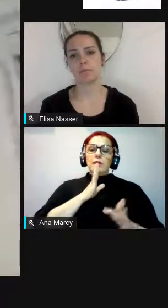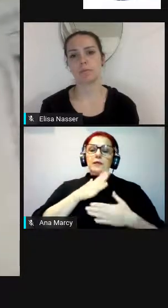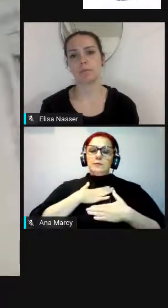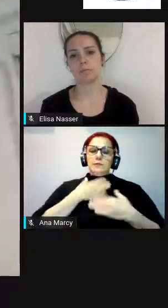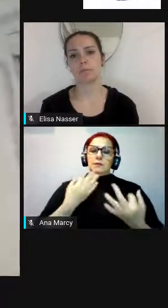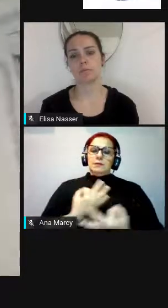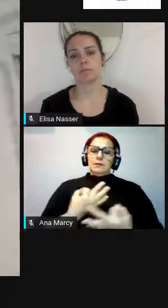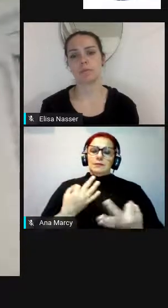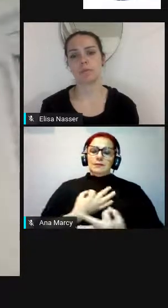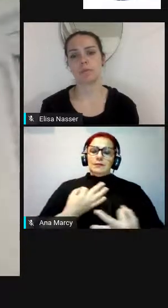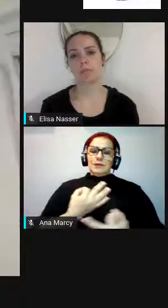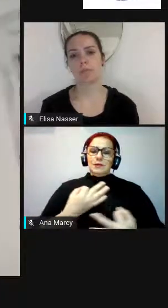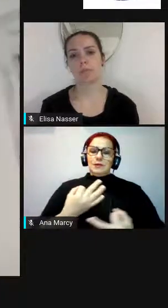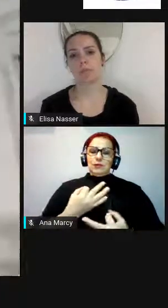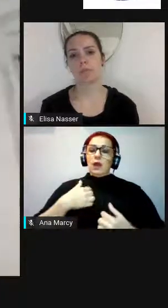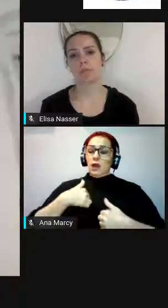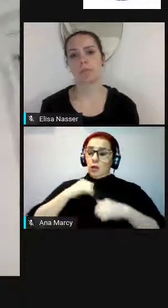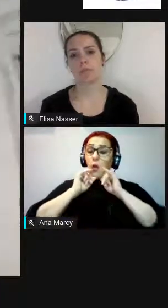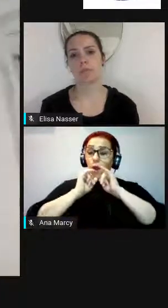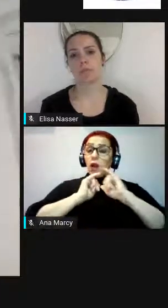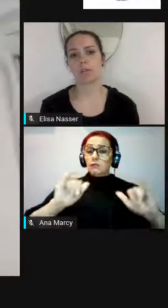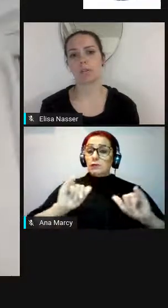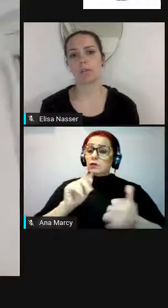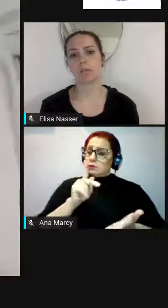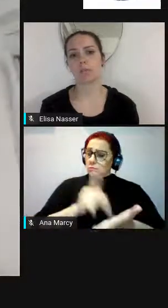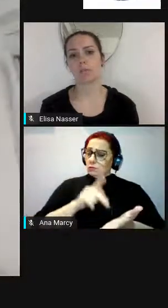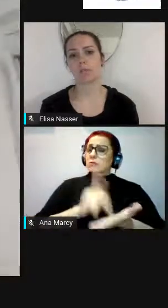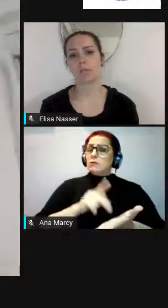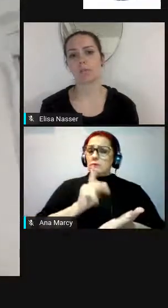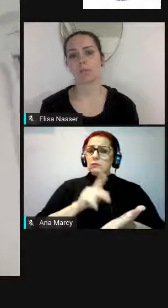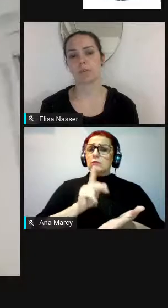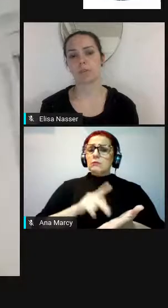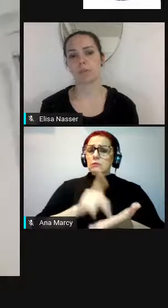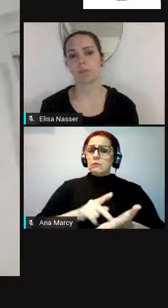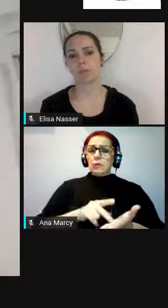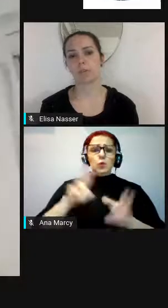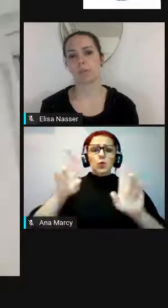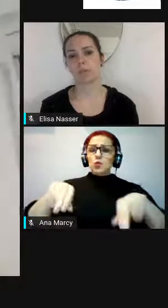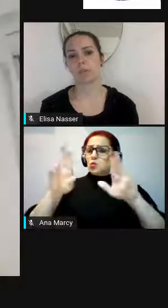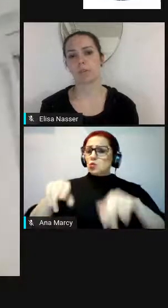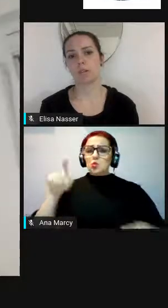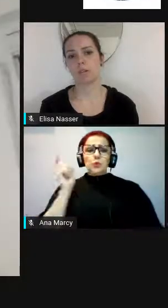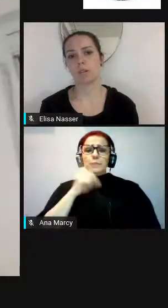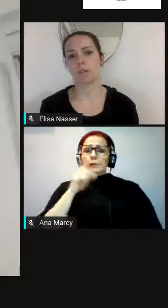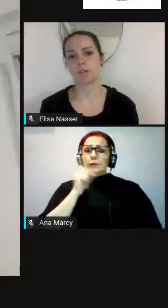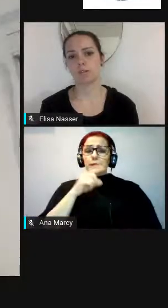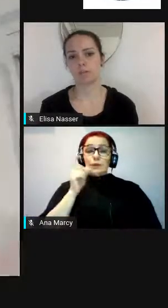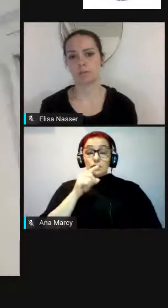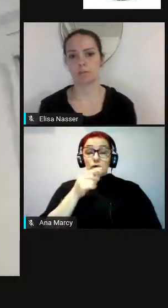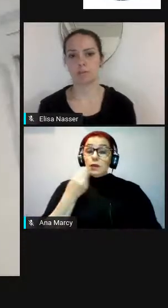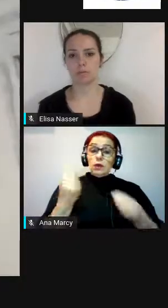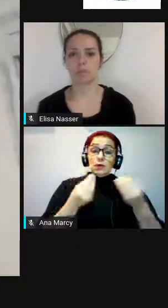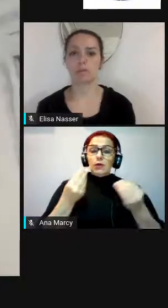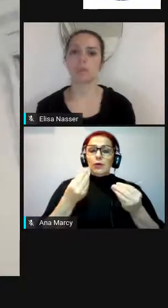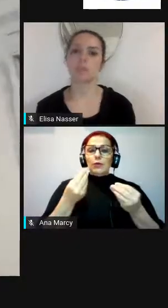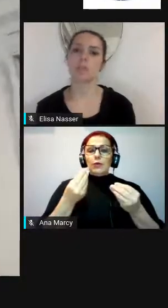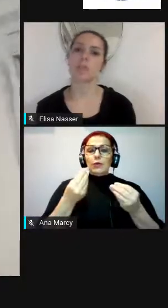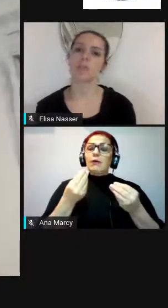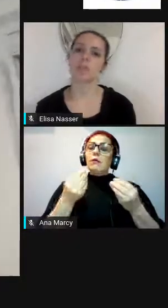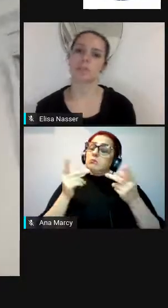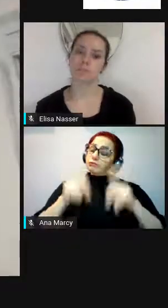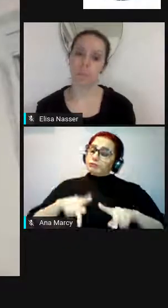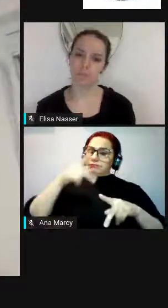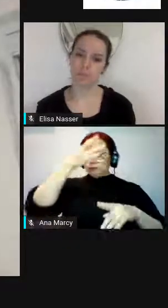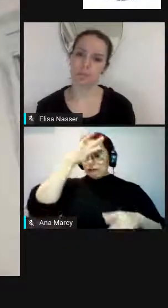trabalho né saibam que realmente o teu tio é verdade que eu não tô mentindo e tudo mais e isso é uma maneira eu consegui cliente né que é uma